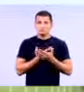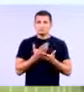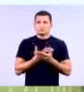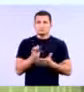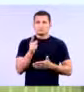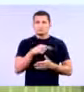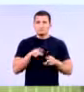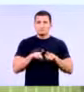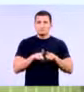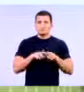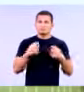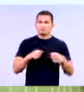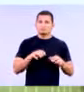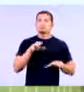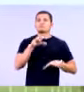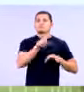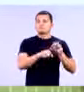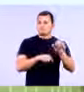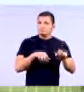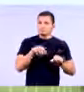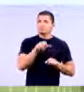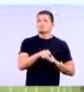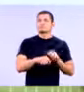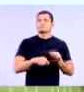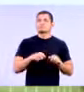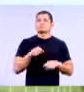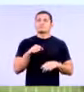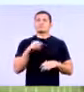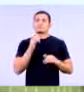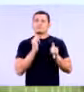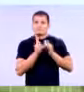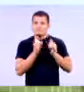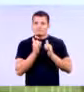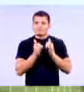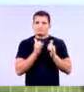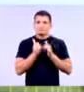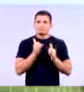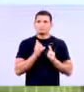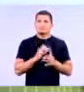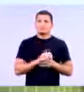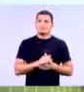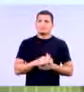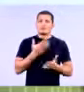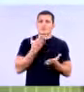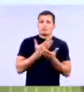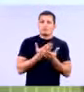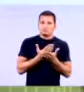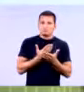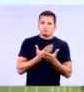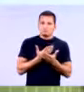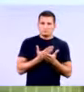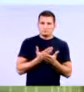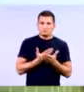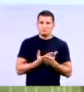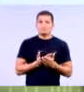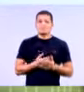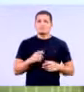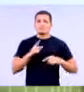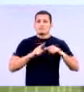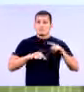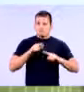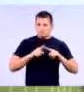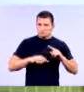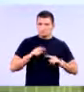que buscar, né? Você busca mais informação. A aula que nós passamos aqui, mais material